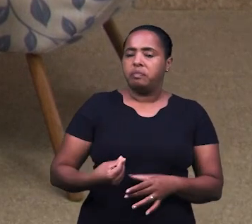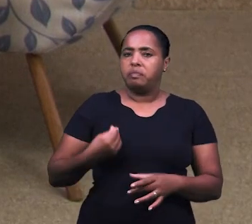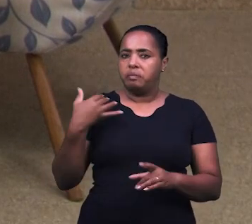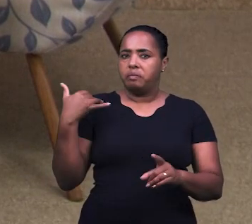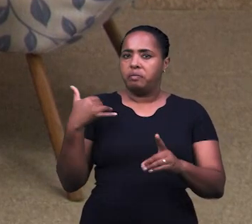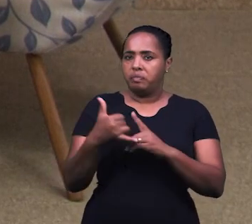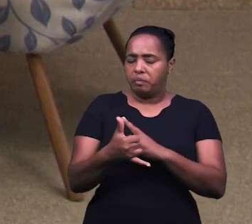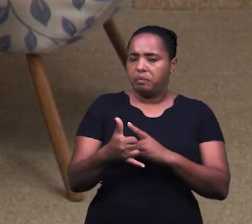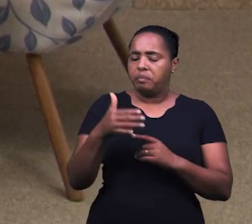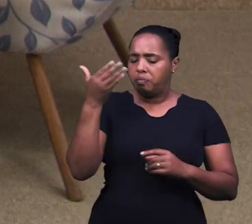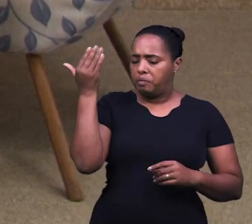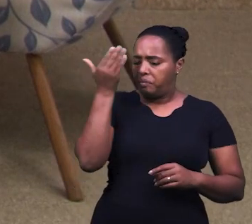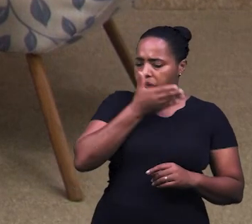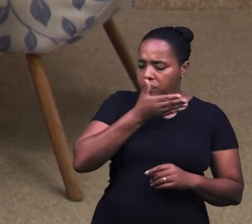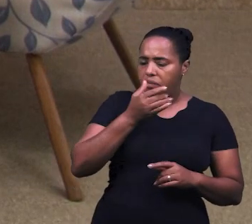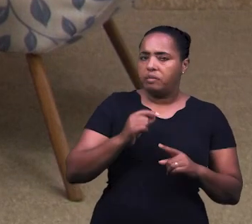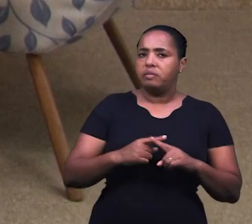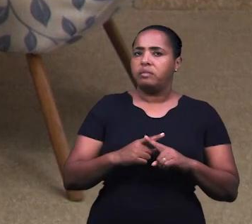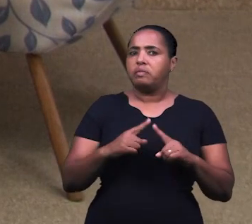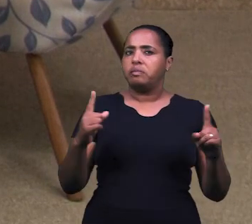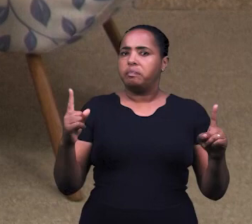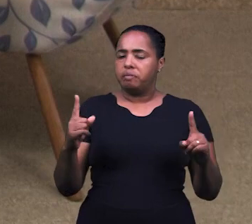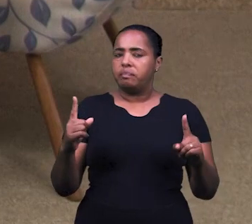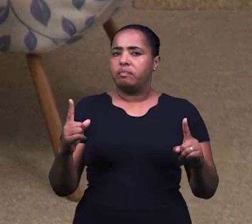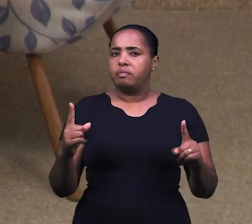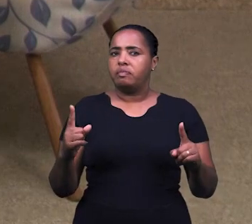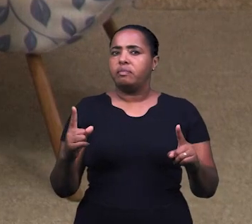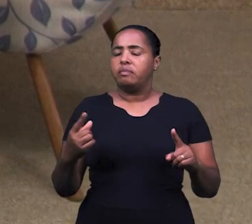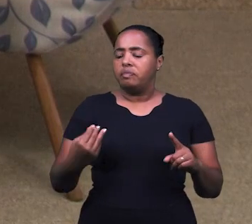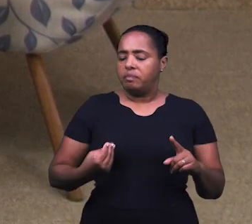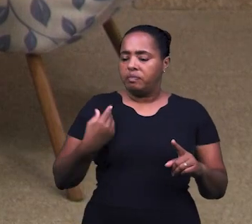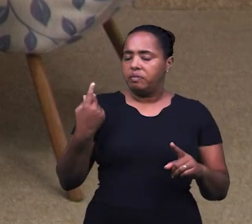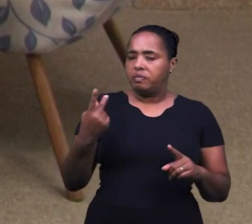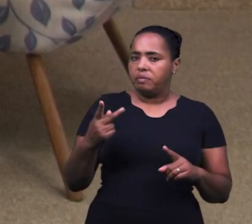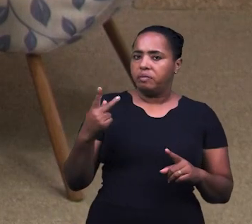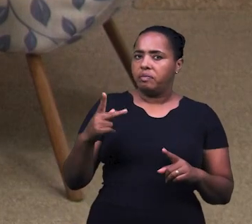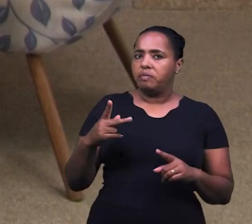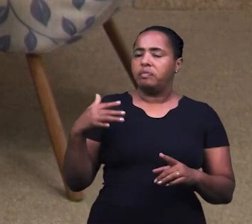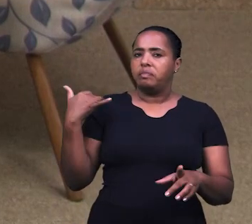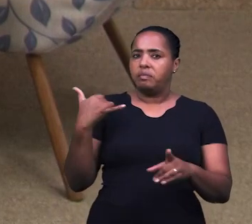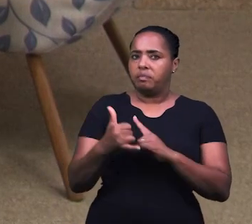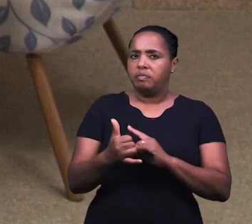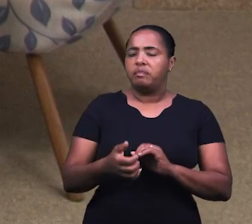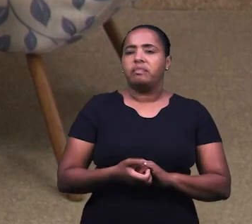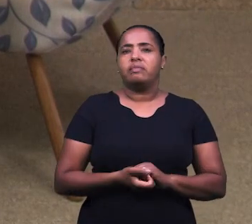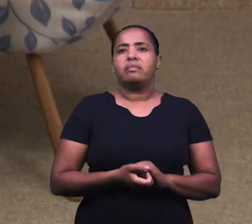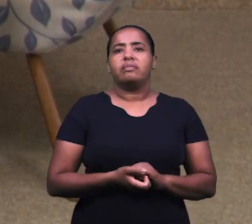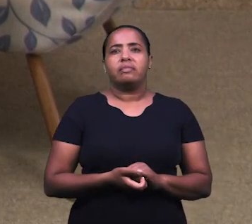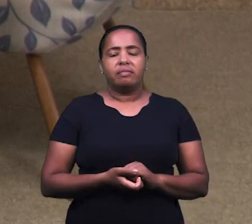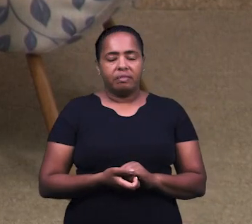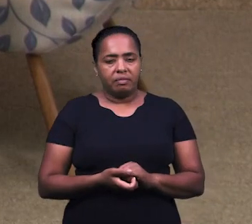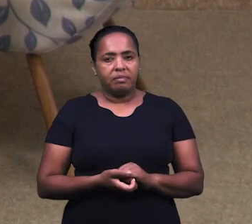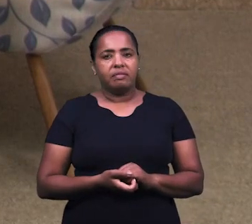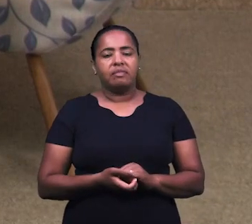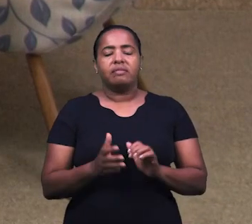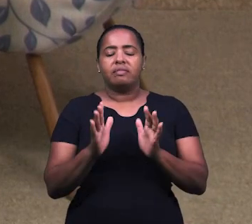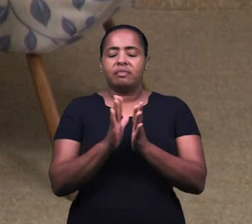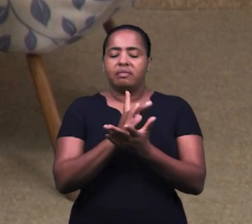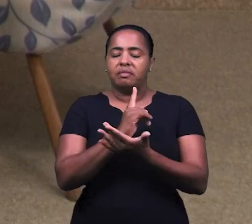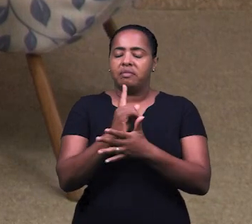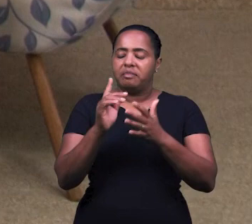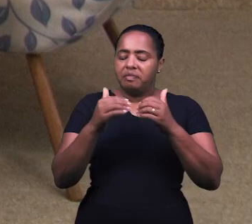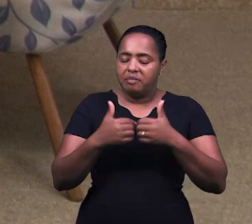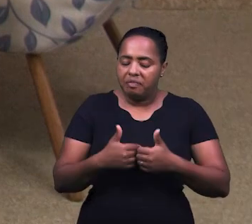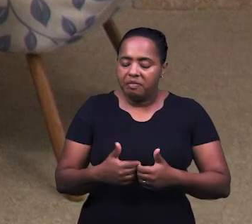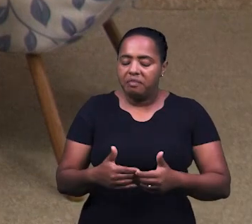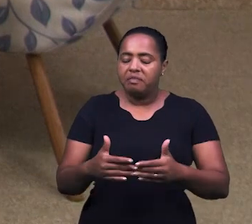era o profético. Ele foi provado, mas o que prevaleceu na vida dele era o profético. Glória a Jesus. Vejam, irmãos, que a